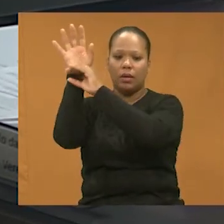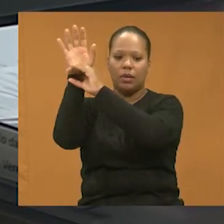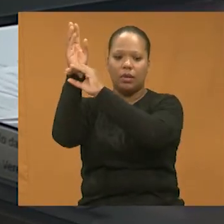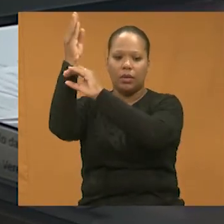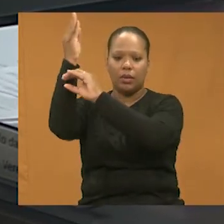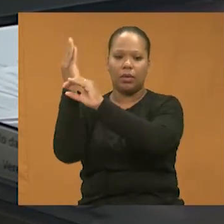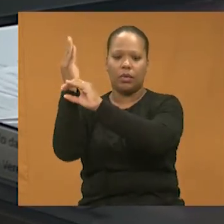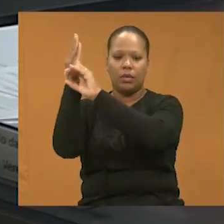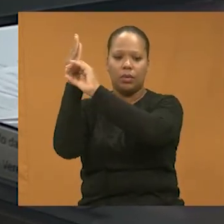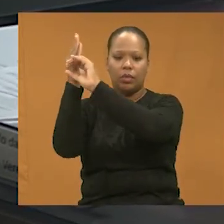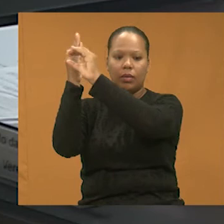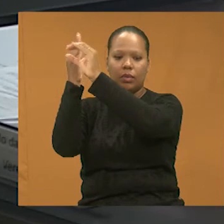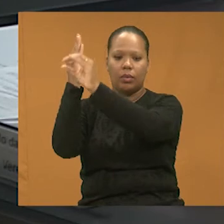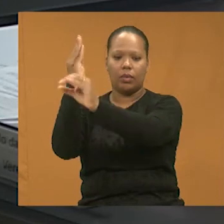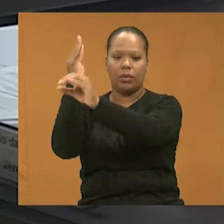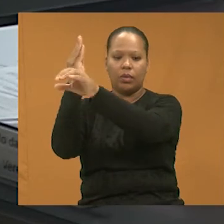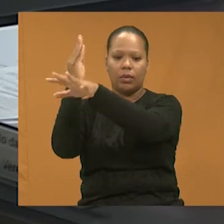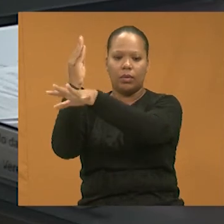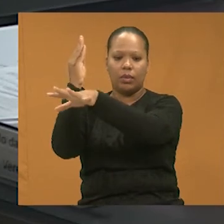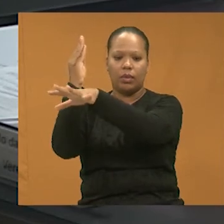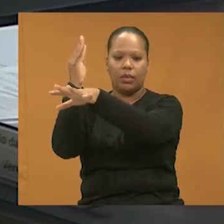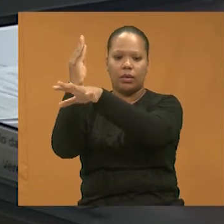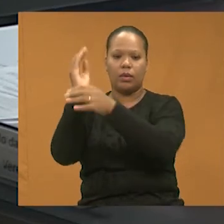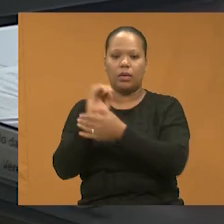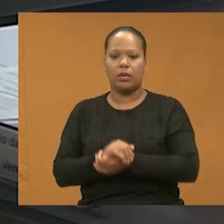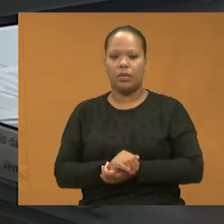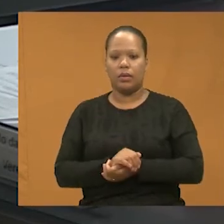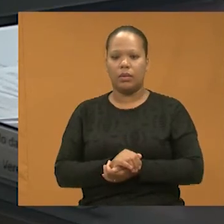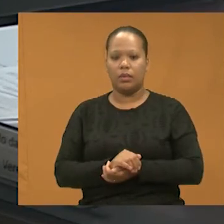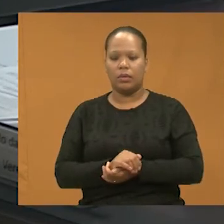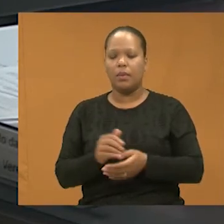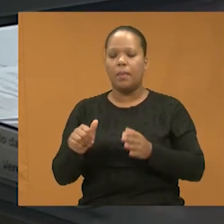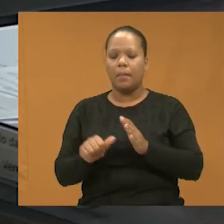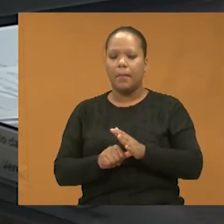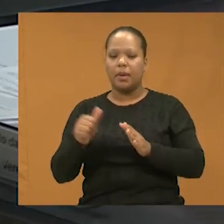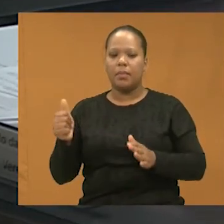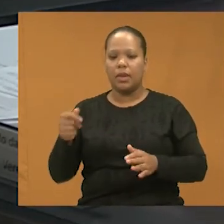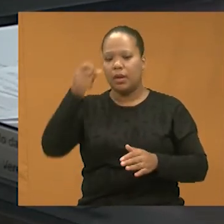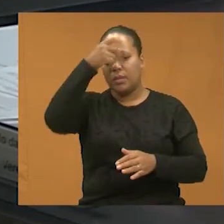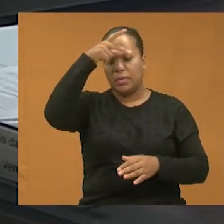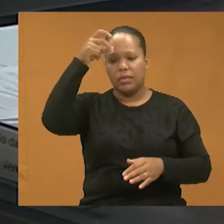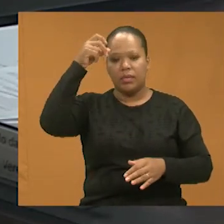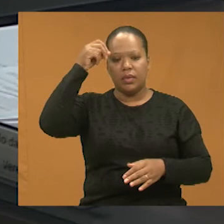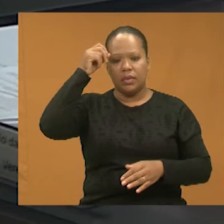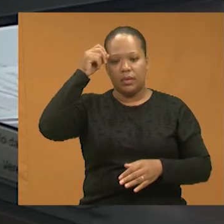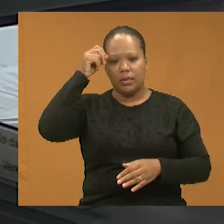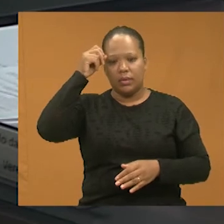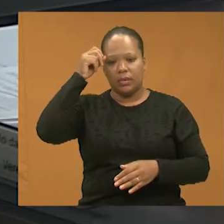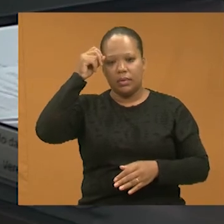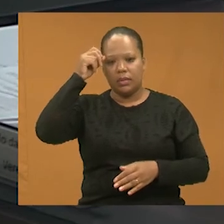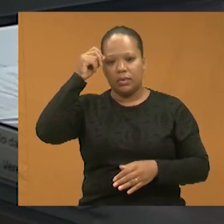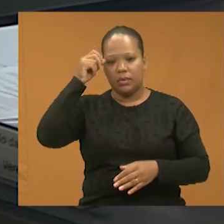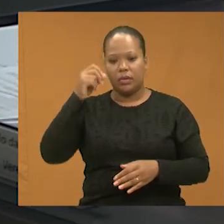não adianta a prefeitura ficar jogando para o lado da IDP Bandeirantes. Primeiramente, a prefeitura tem que fazer